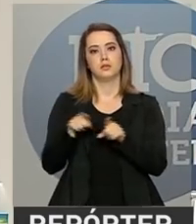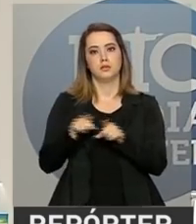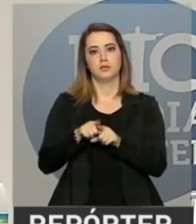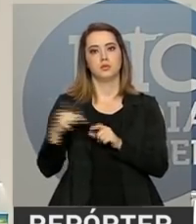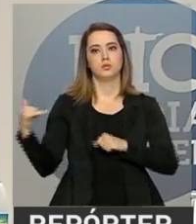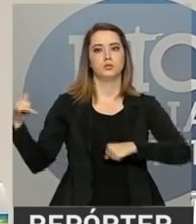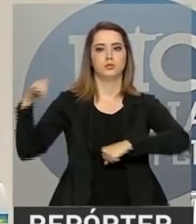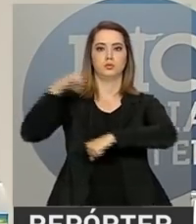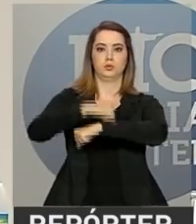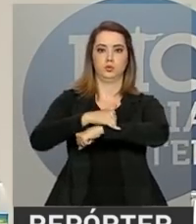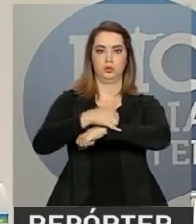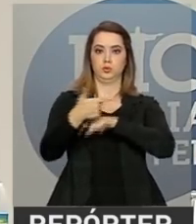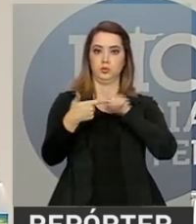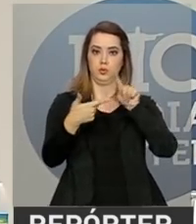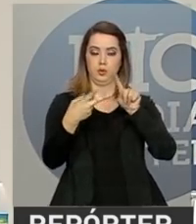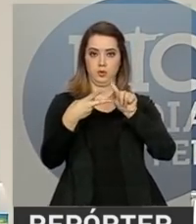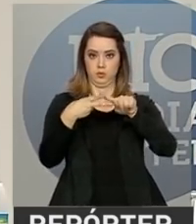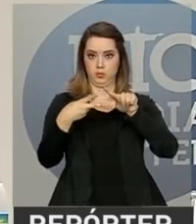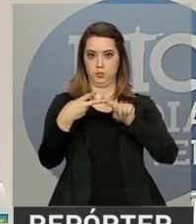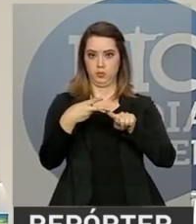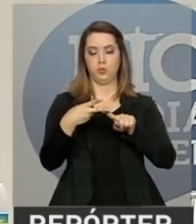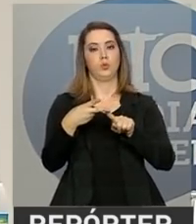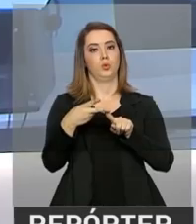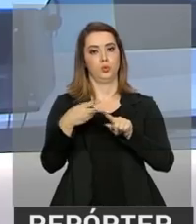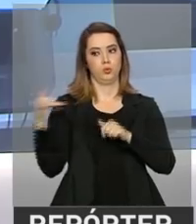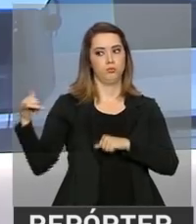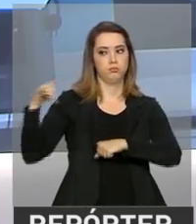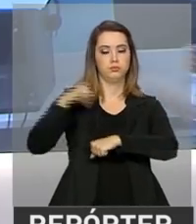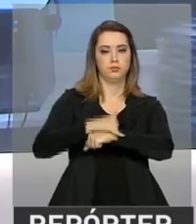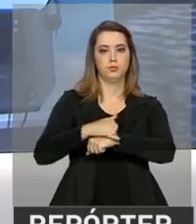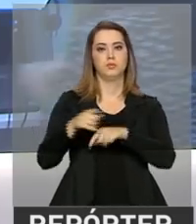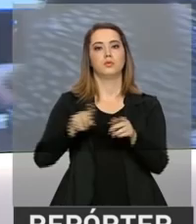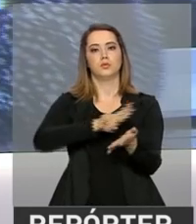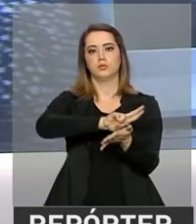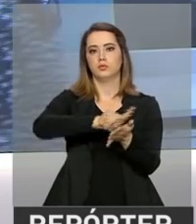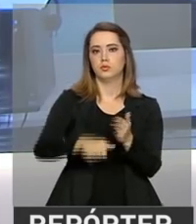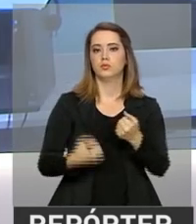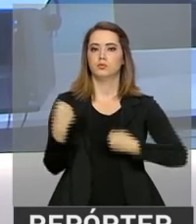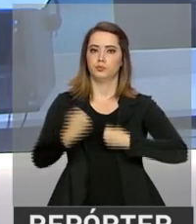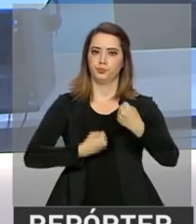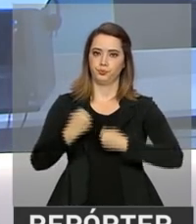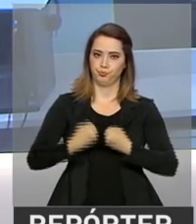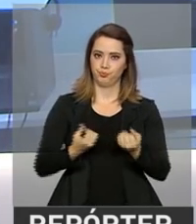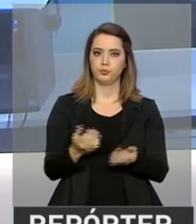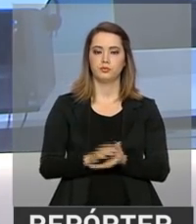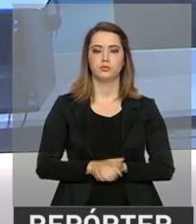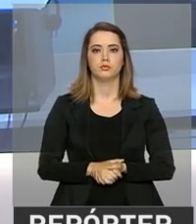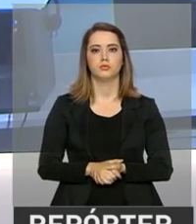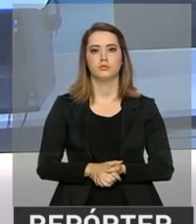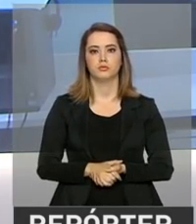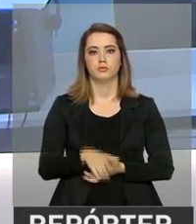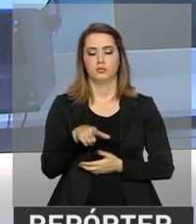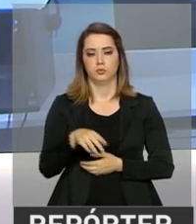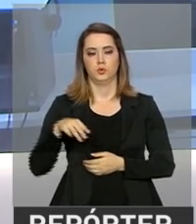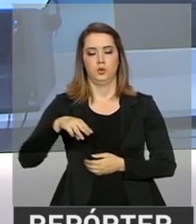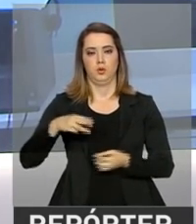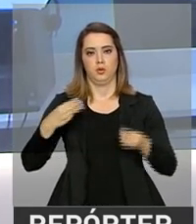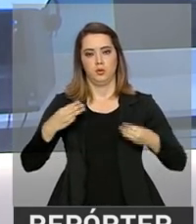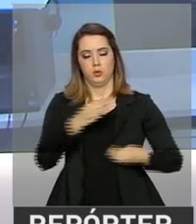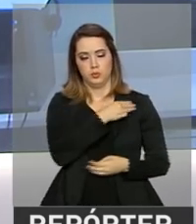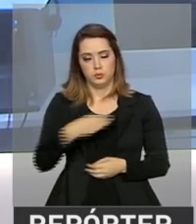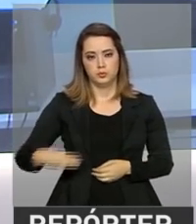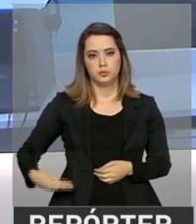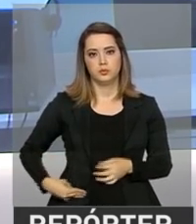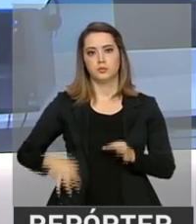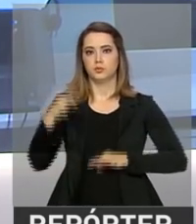duas aeronaves e alguns veículos terrestres. E o ministro da Justiça e Cidadania, Alexandre de Moraes, inaugura hoje,